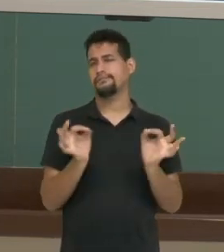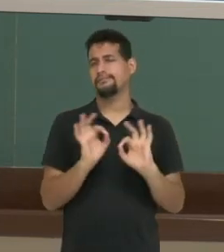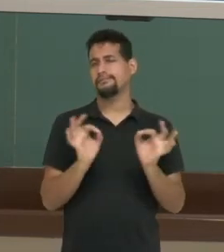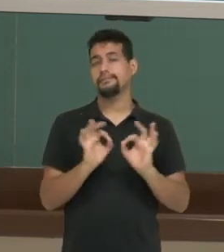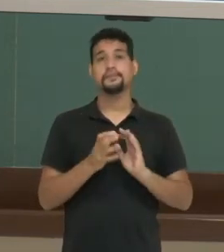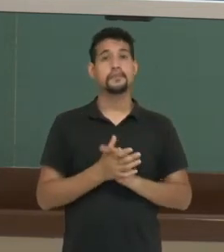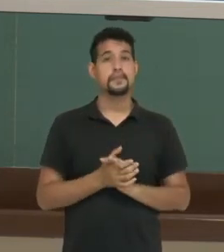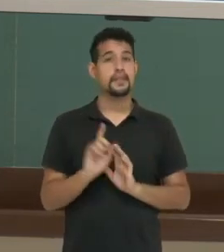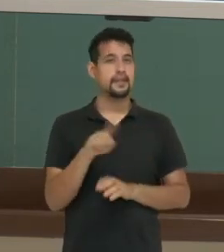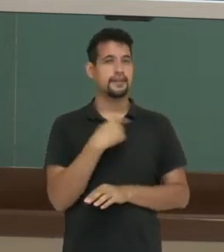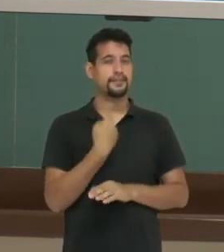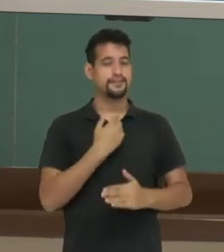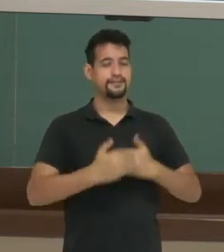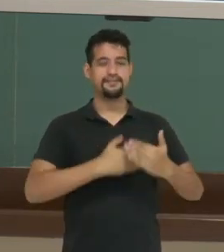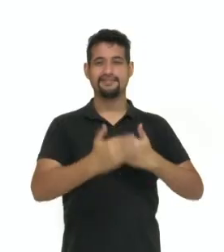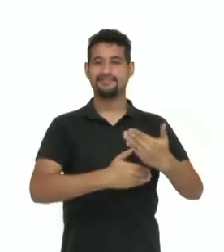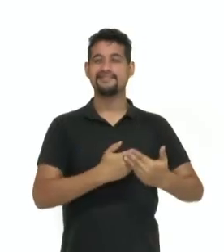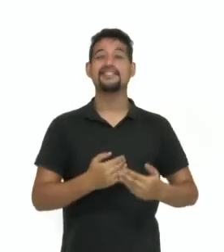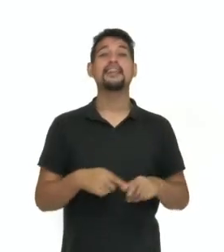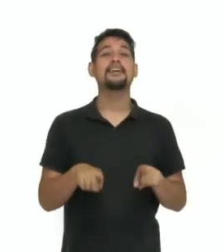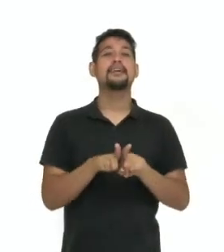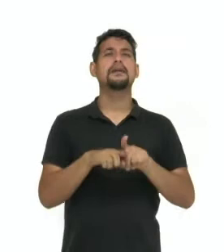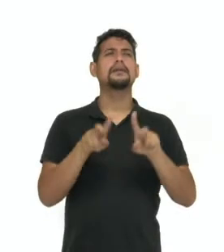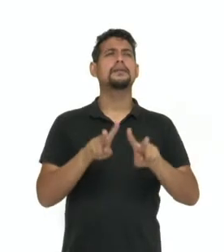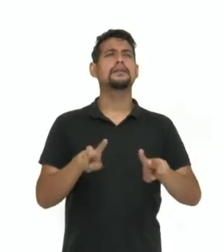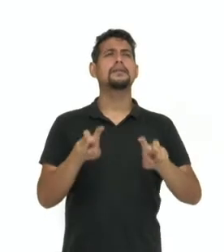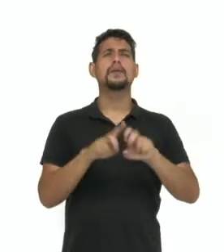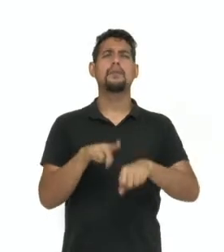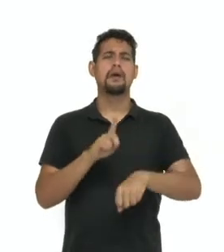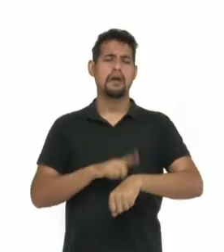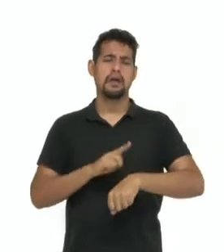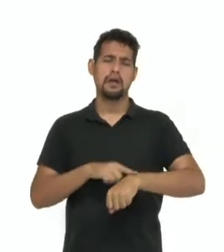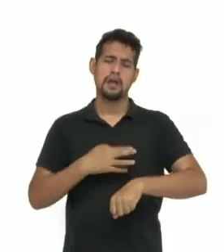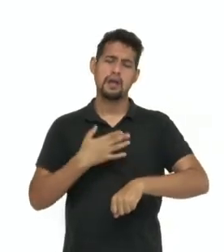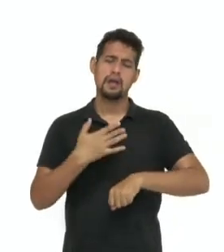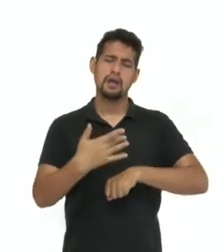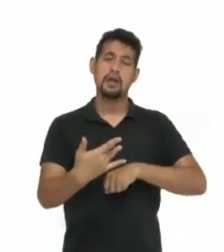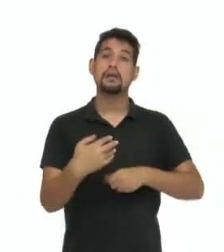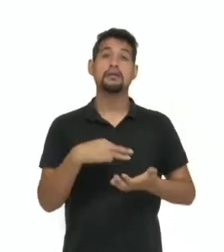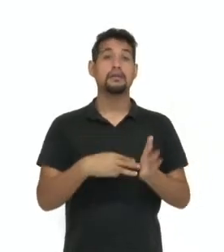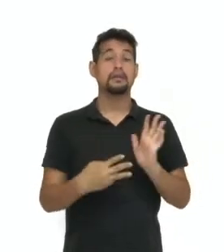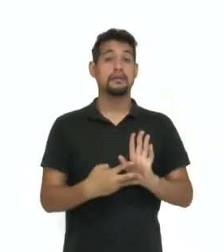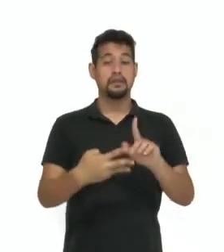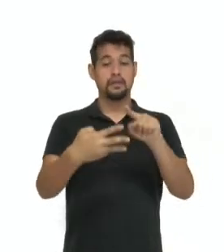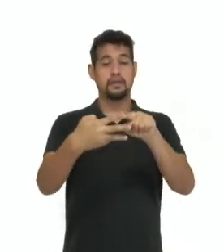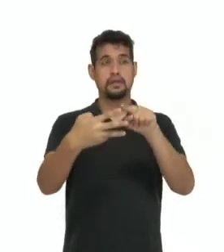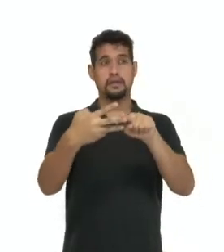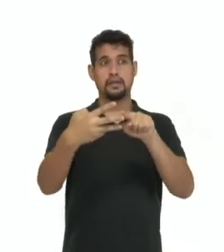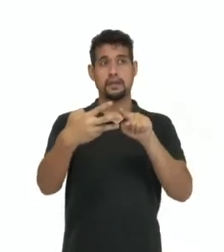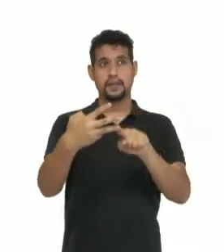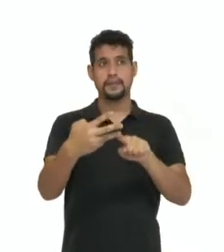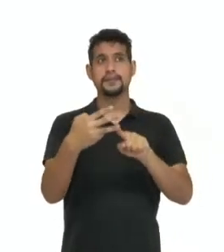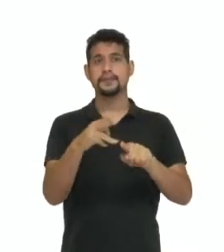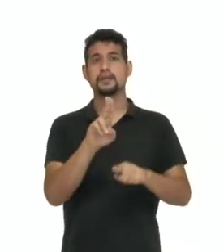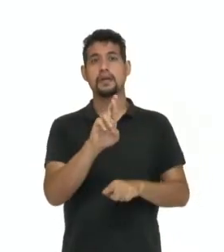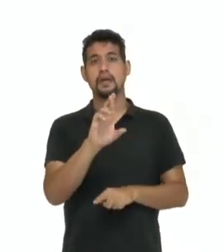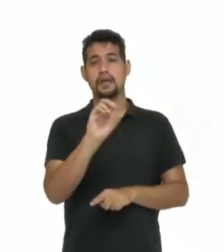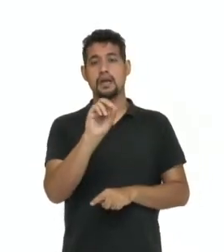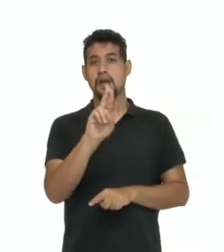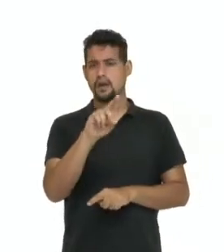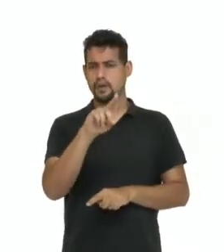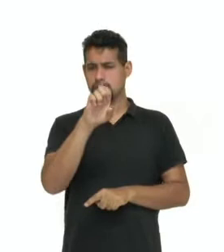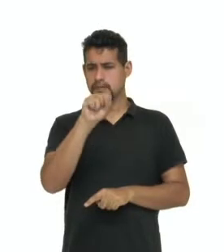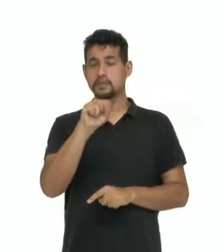certo? Vamos adiante. Quanto à duração do combate, são 3 rounds com duração de